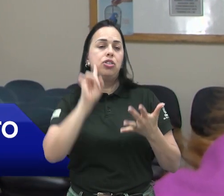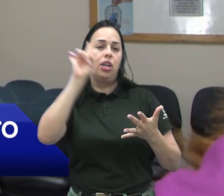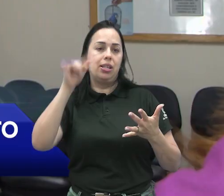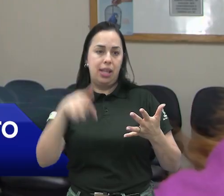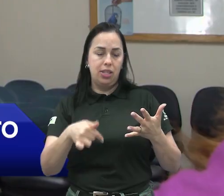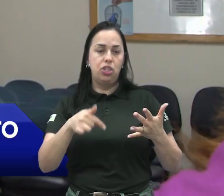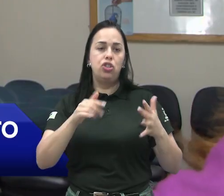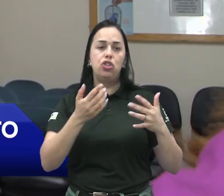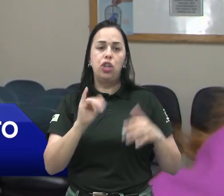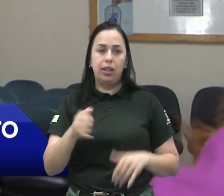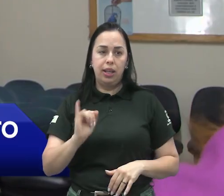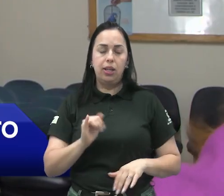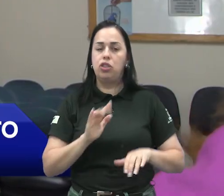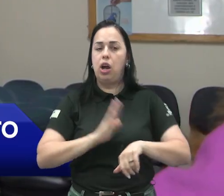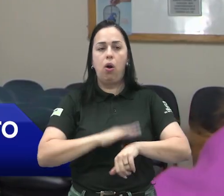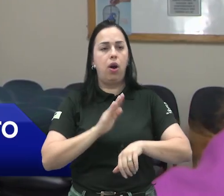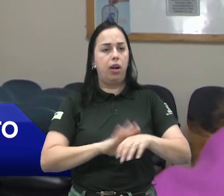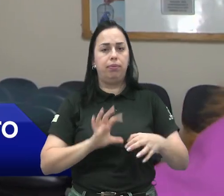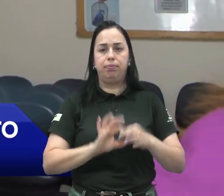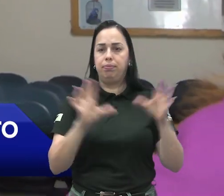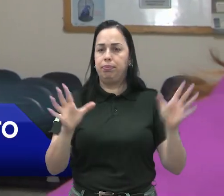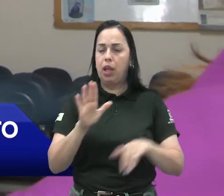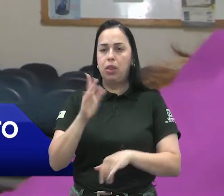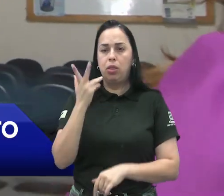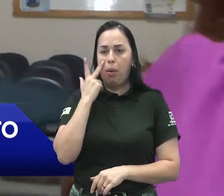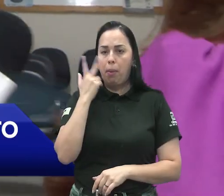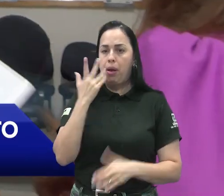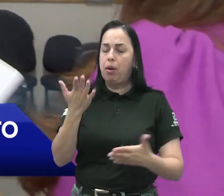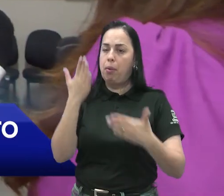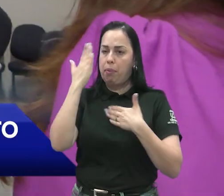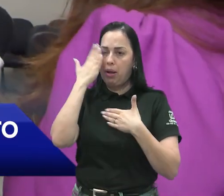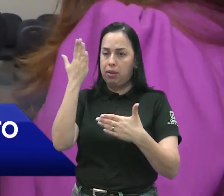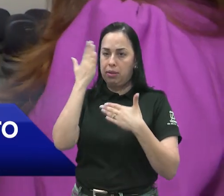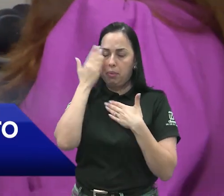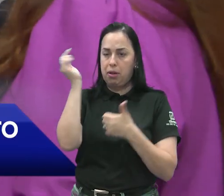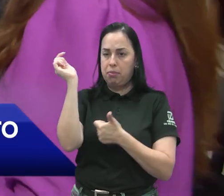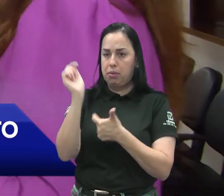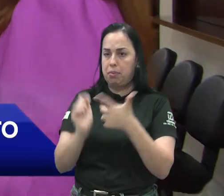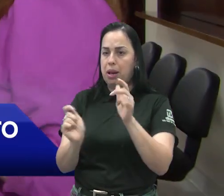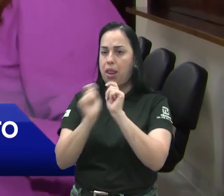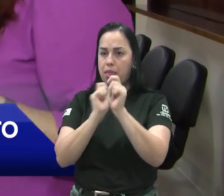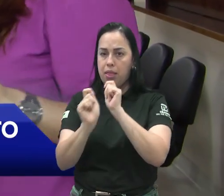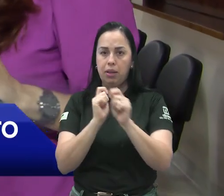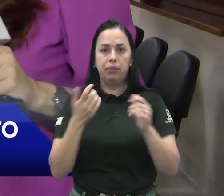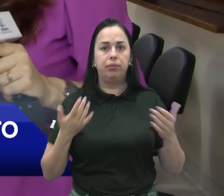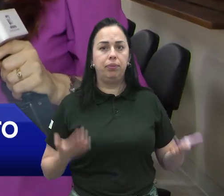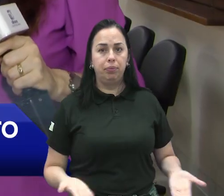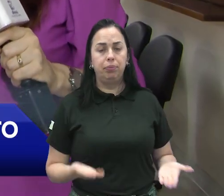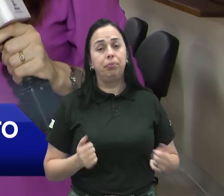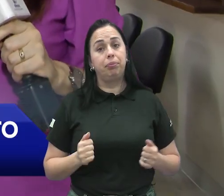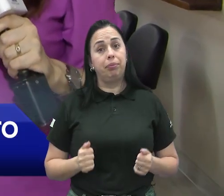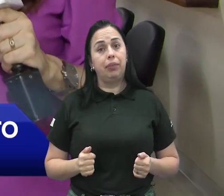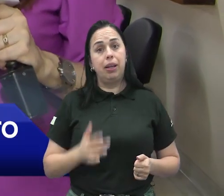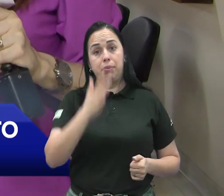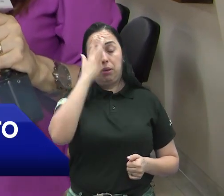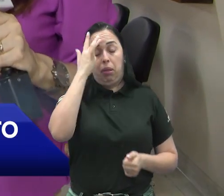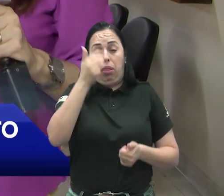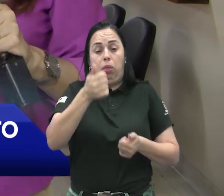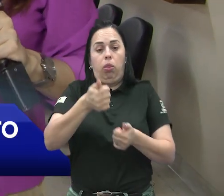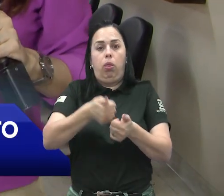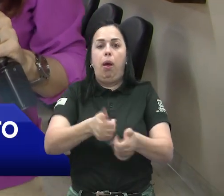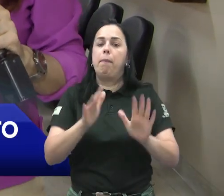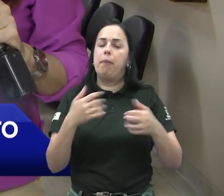A partir do dia 7 de janeiro nós já estamos aqui no horário normal. Tá ok, então, Felipe, muito obrigada pela entrevista. É isso, né,